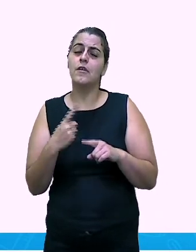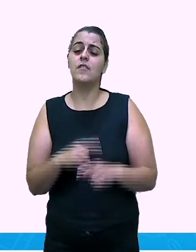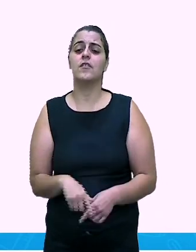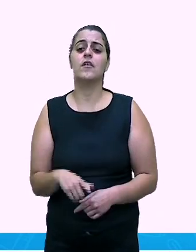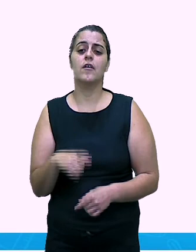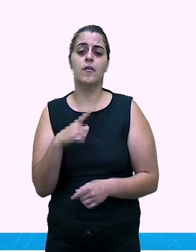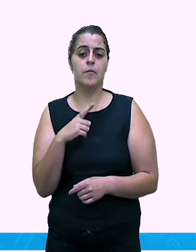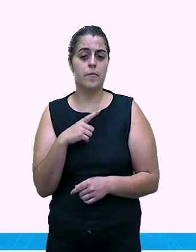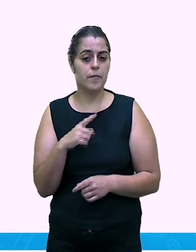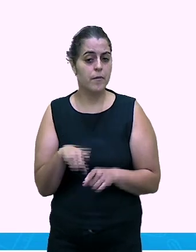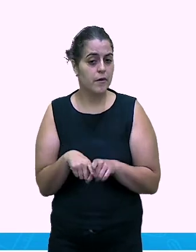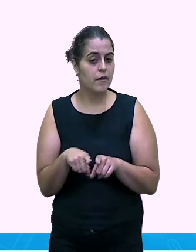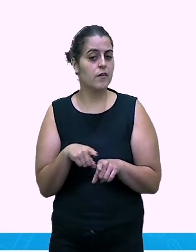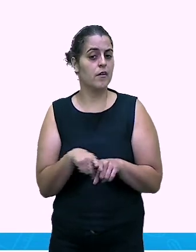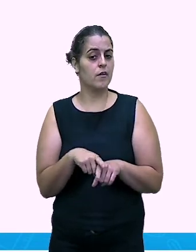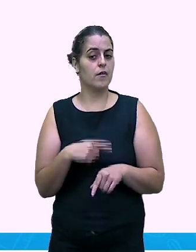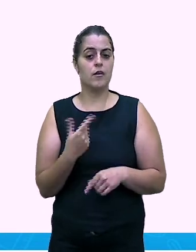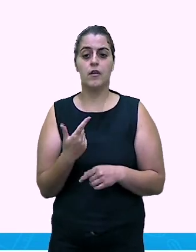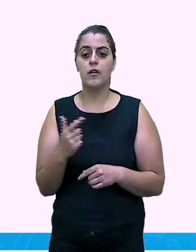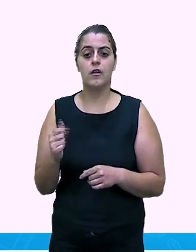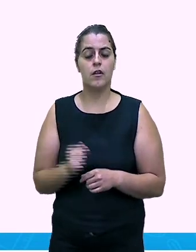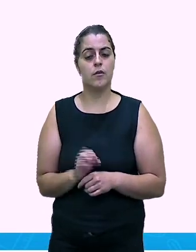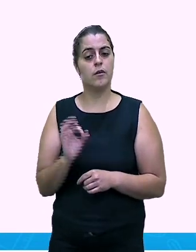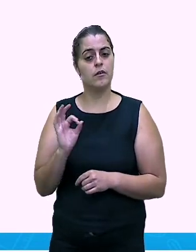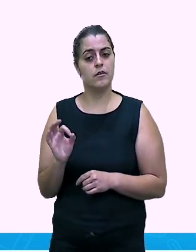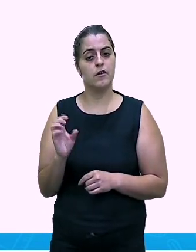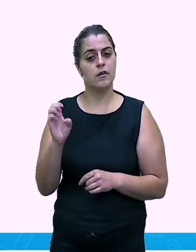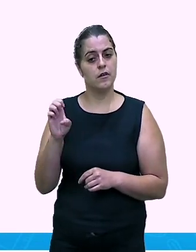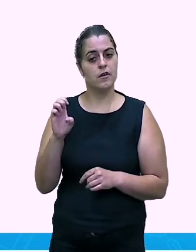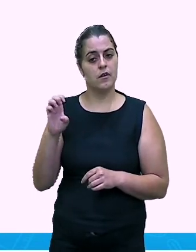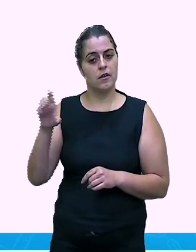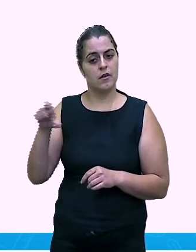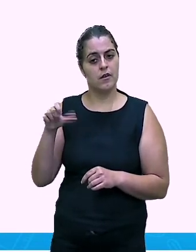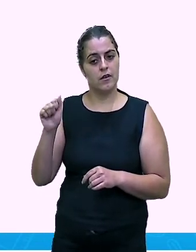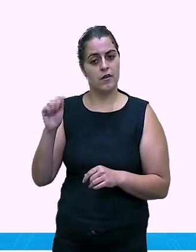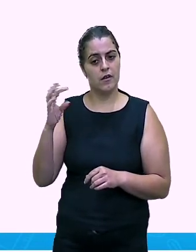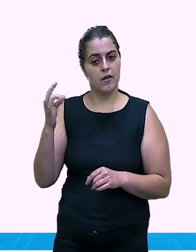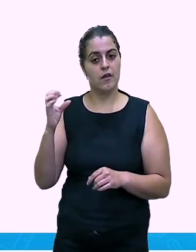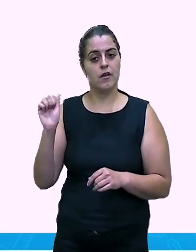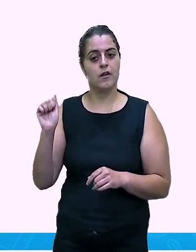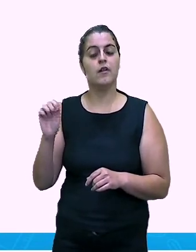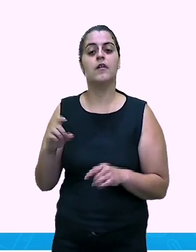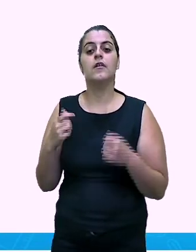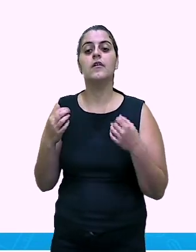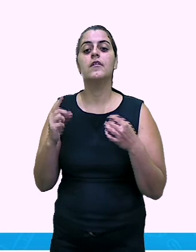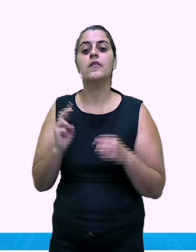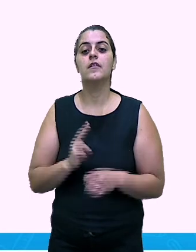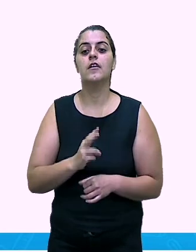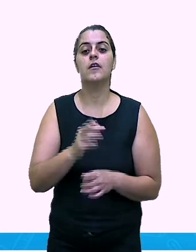tem que passar pelas divisões não exatas. Então, eu trouxe um exemplo para vocês,